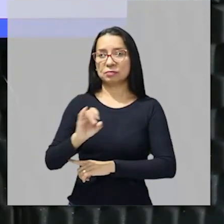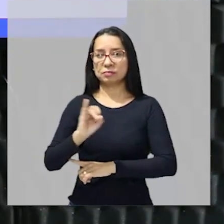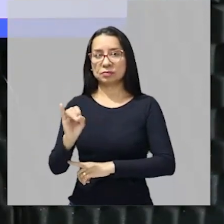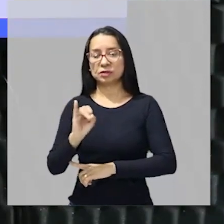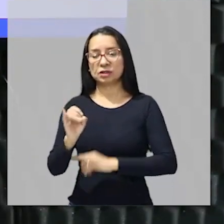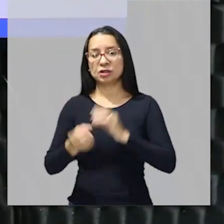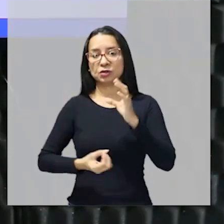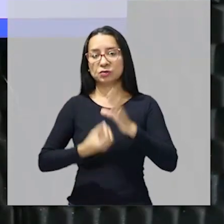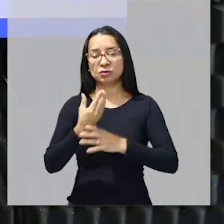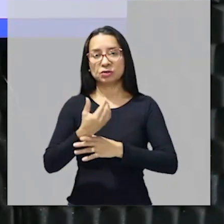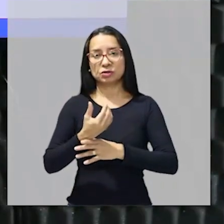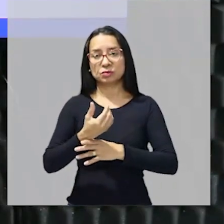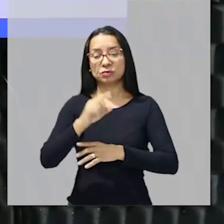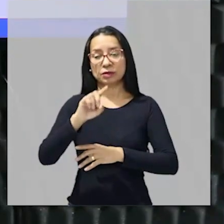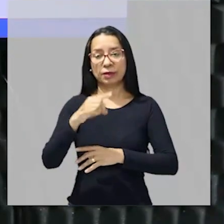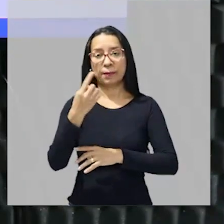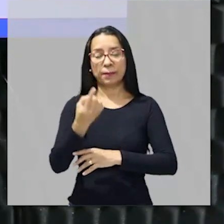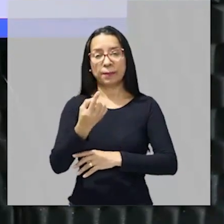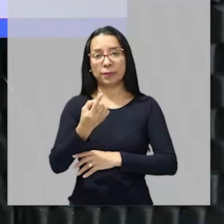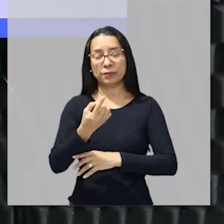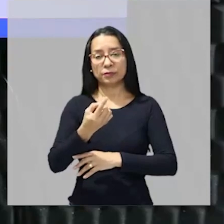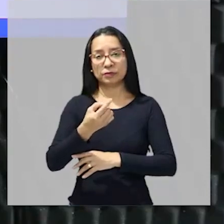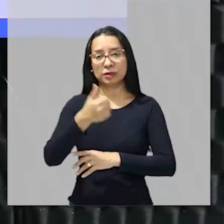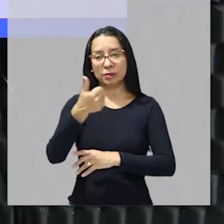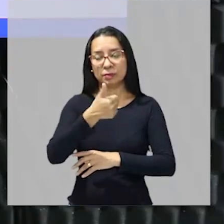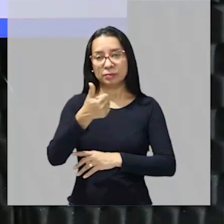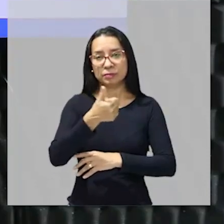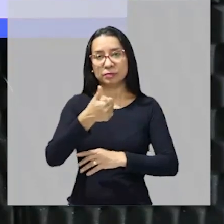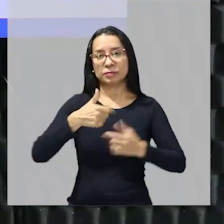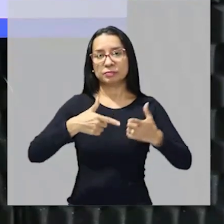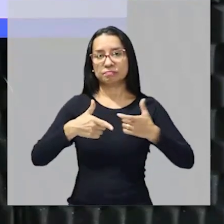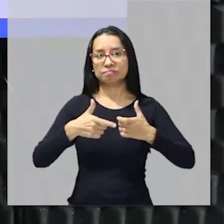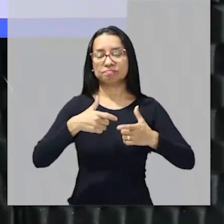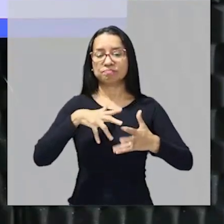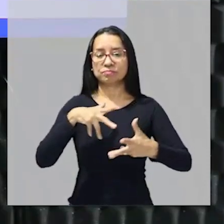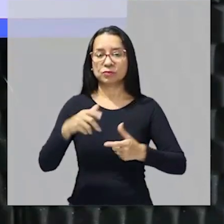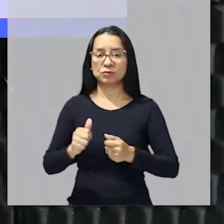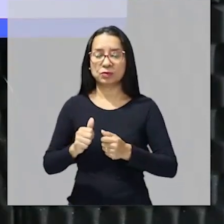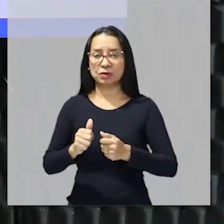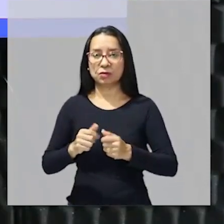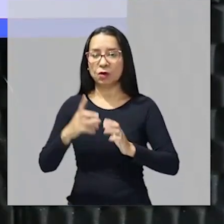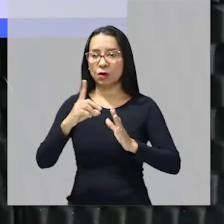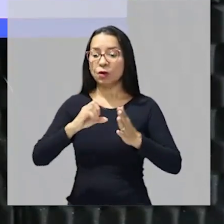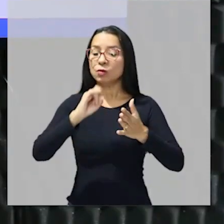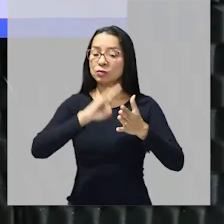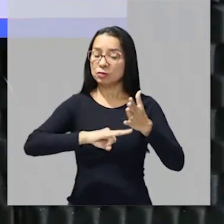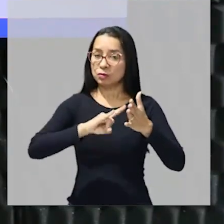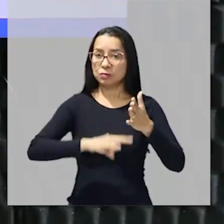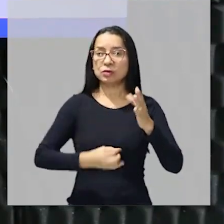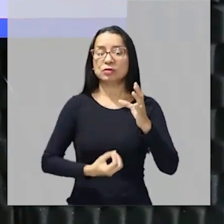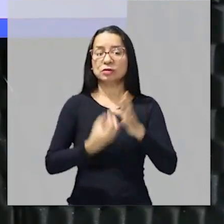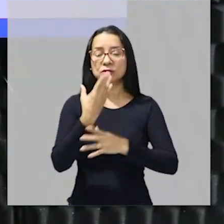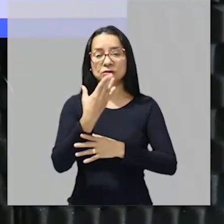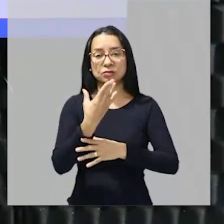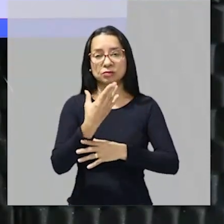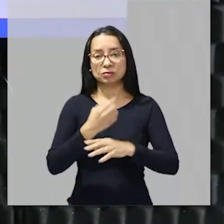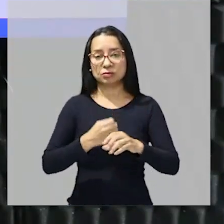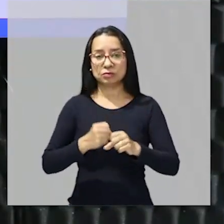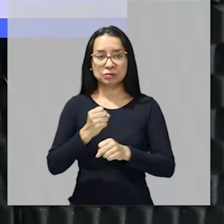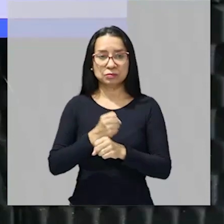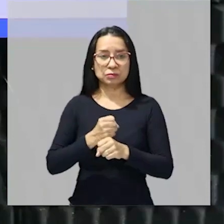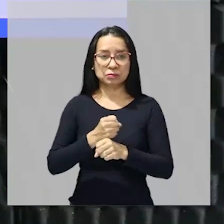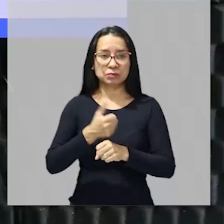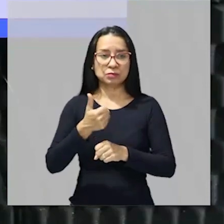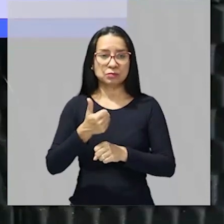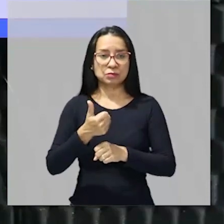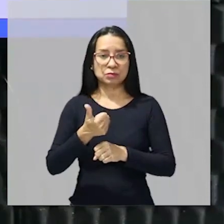ali no pós-Primeira Guerra Mundial. Mas um documento que, repare, surge após a Segunda Guerra Mundial, em 48,